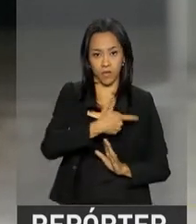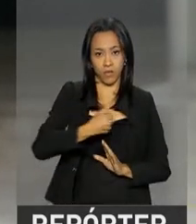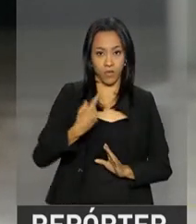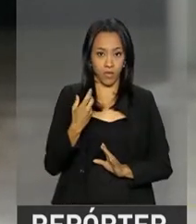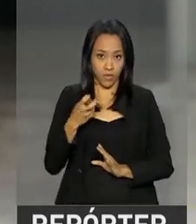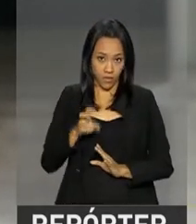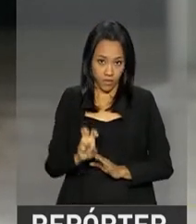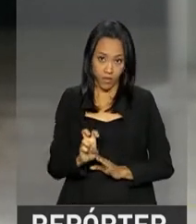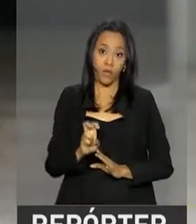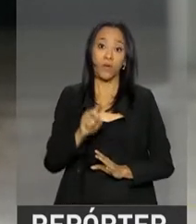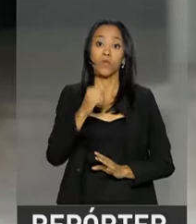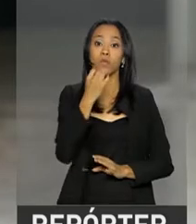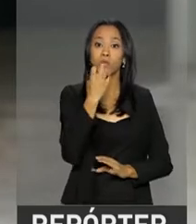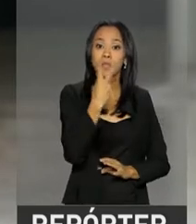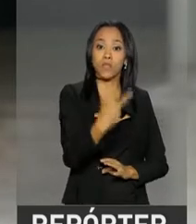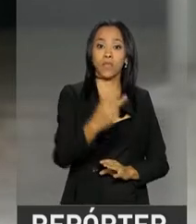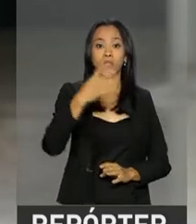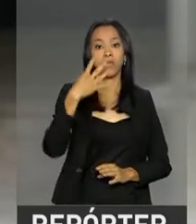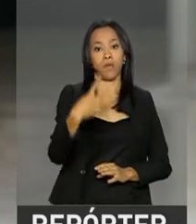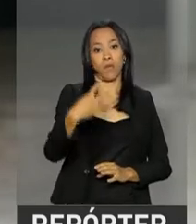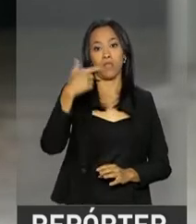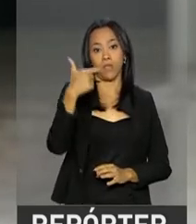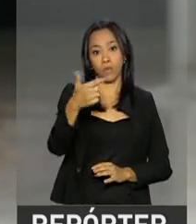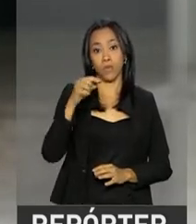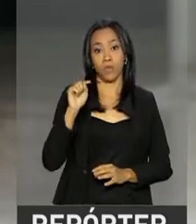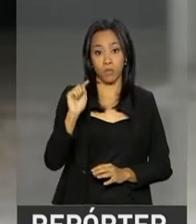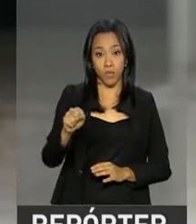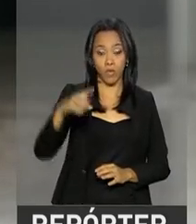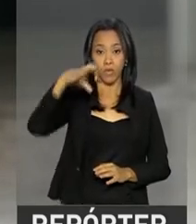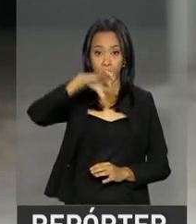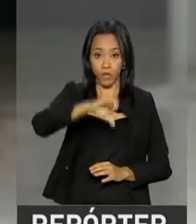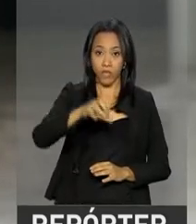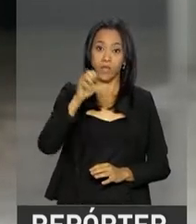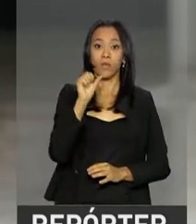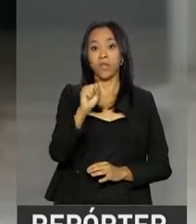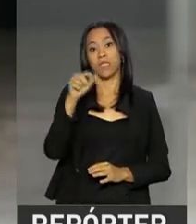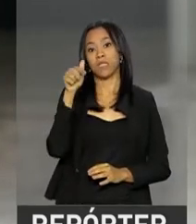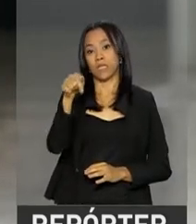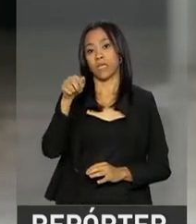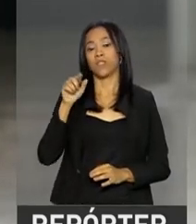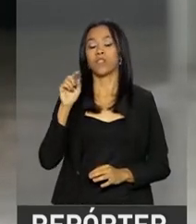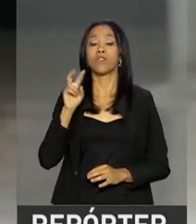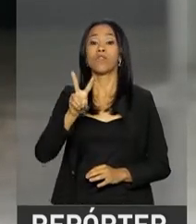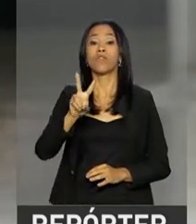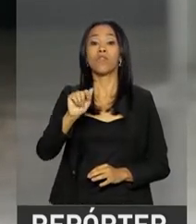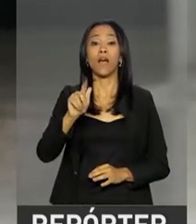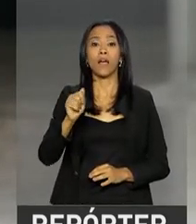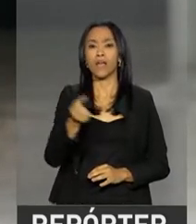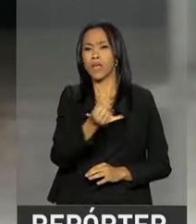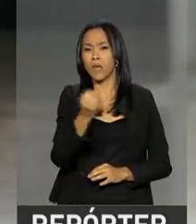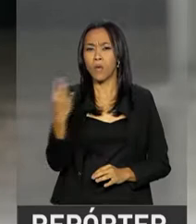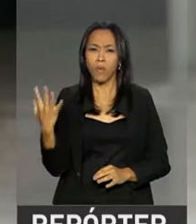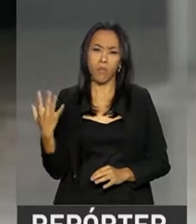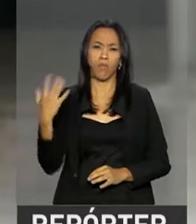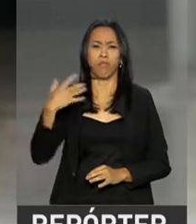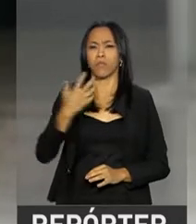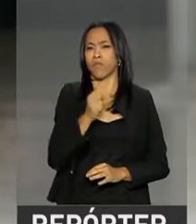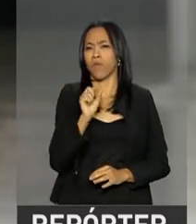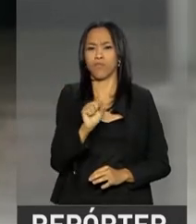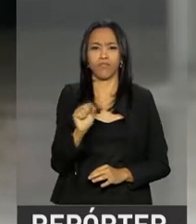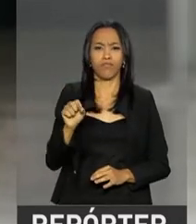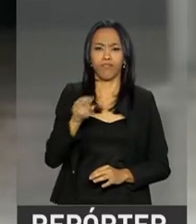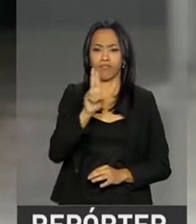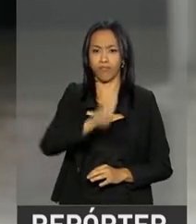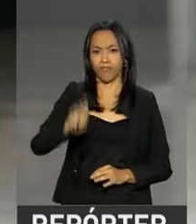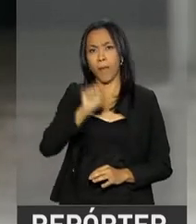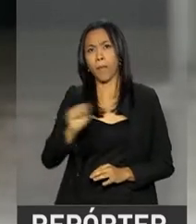serão 242 1987 vagas em quase três mil instituições o prouni oferece bolsas